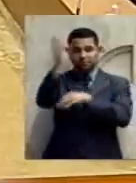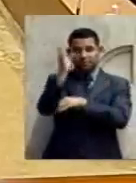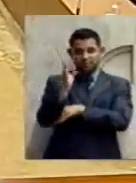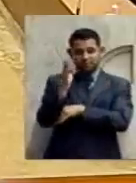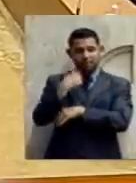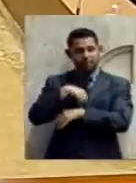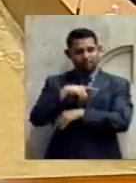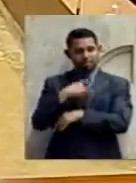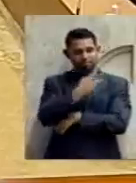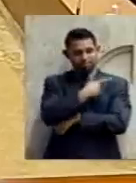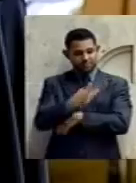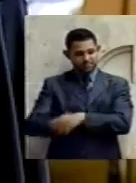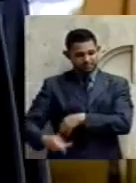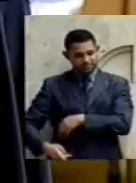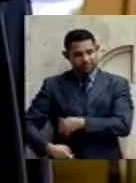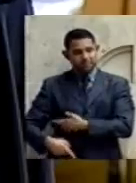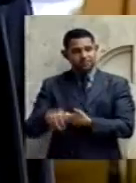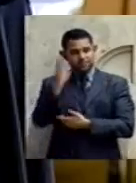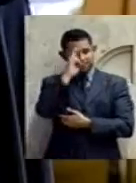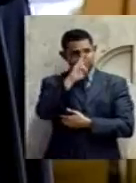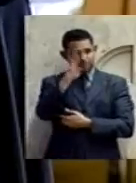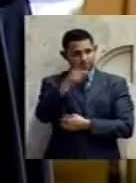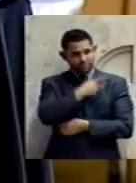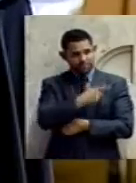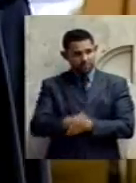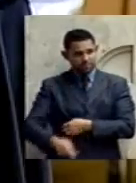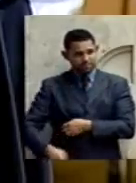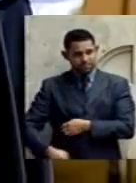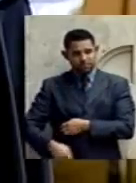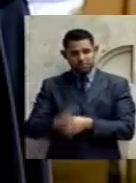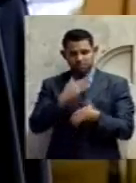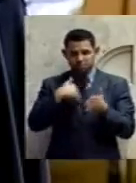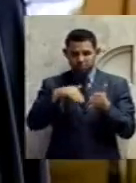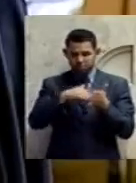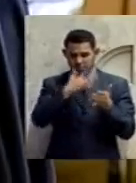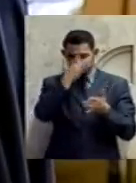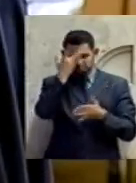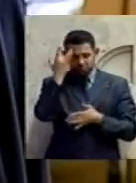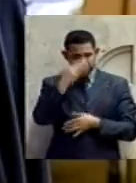país. Senhor presidente, senhora presidente, senhores ministros,